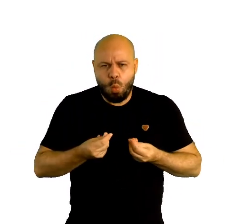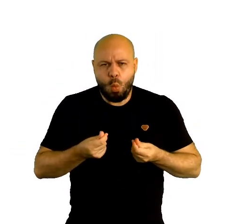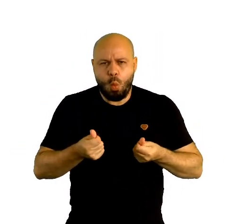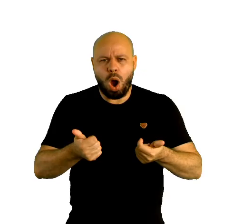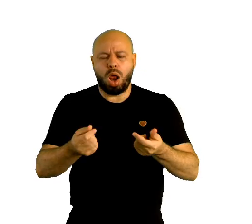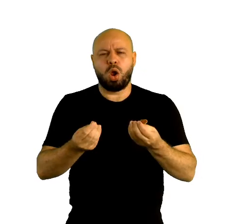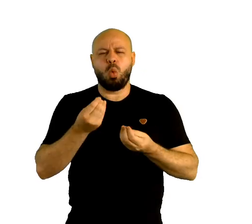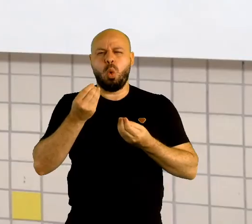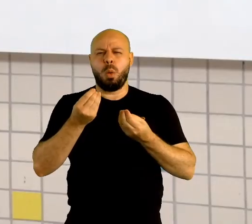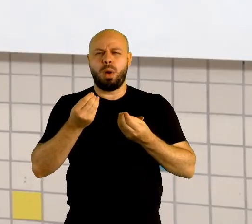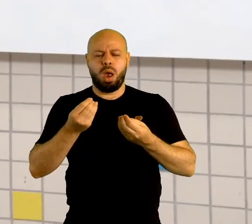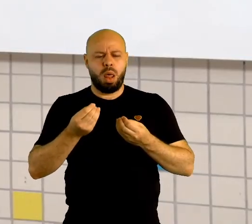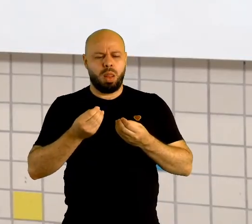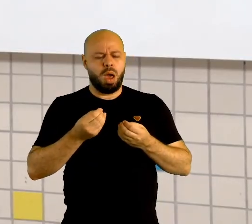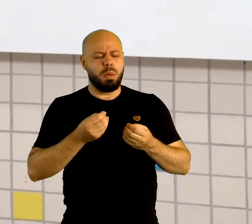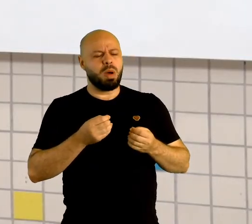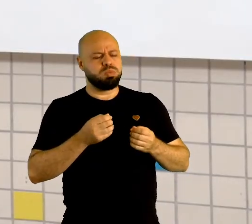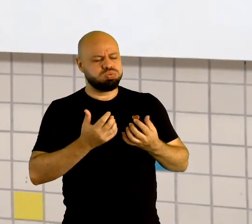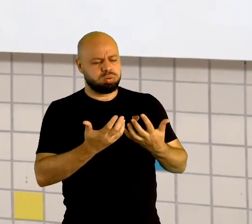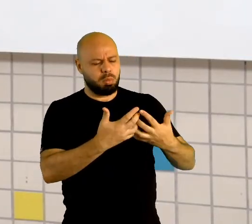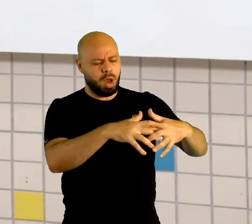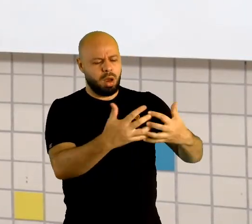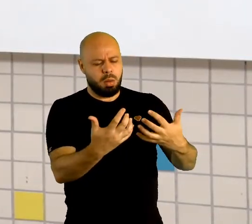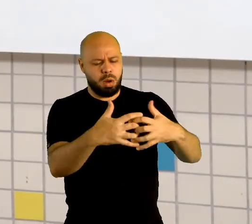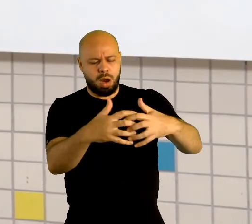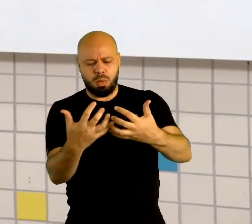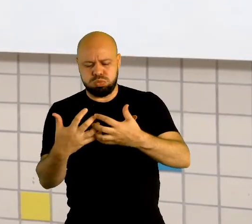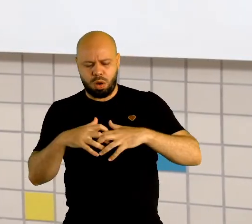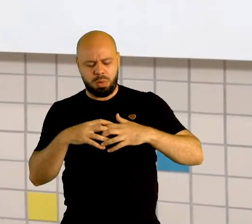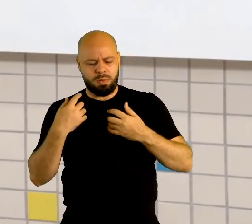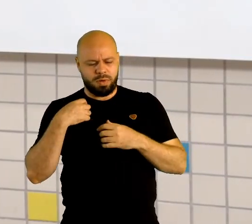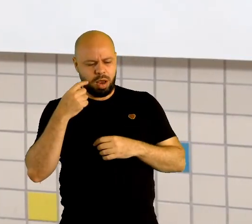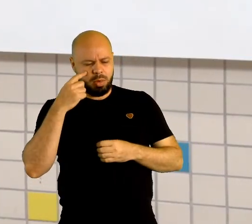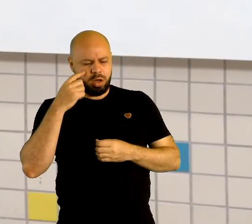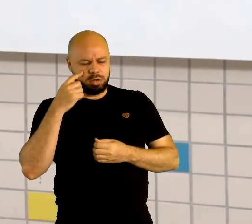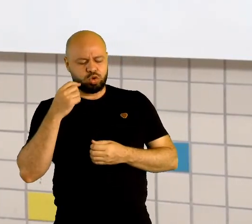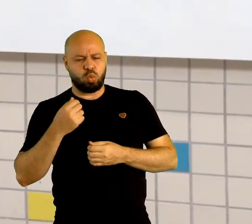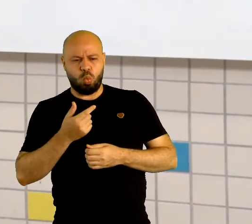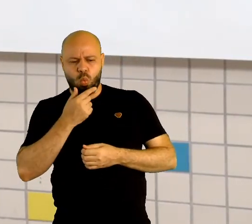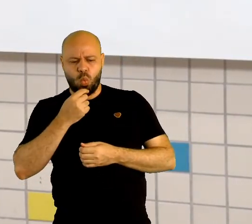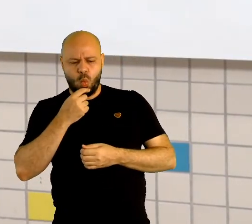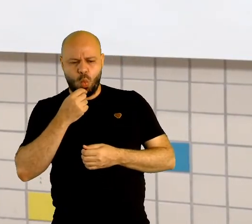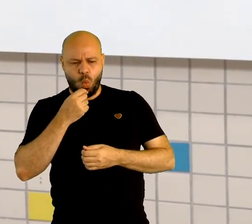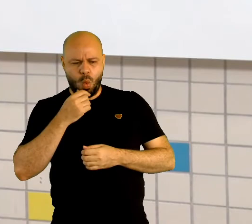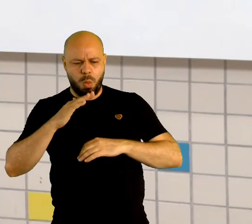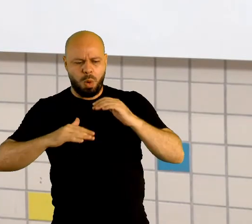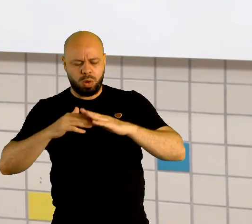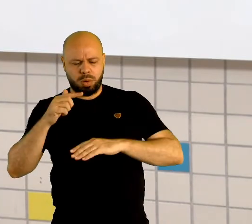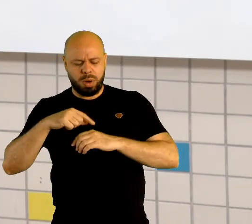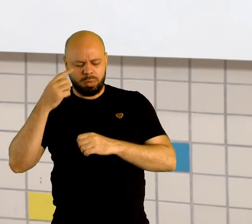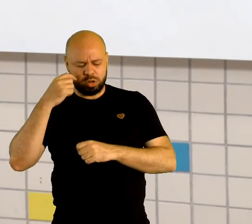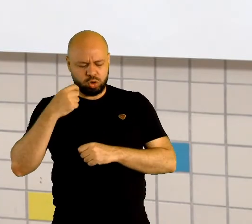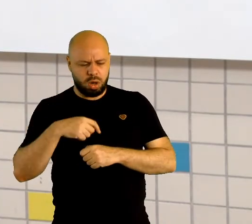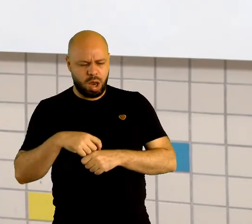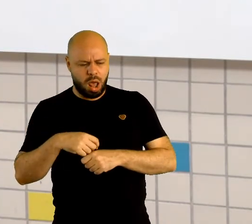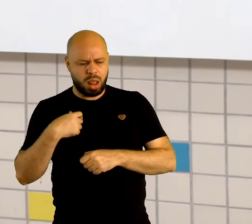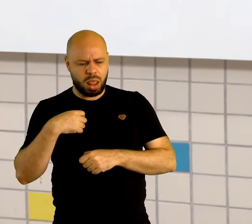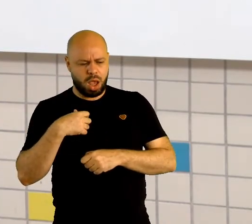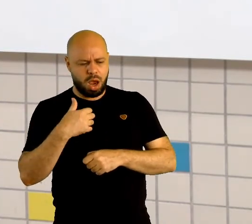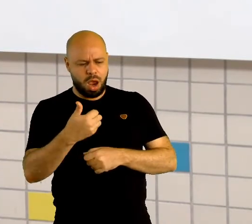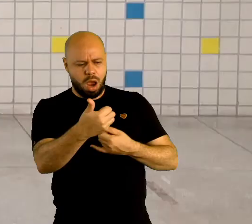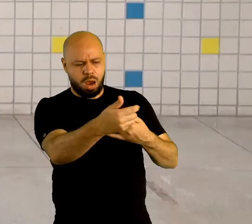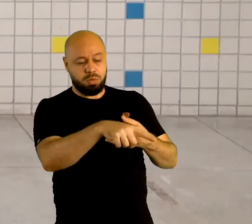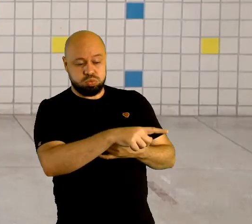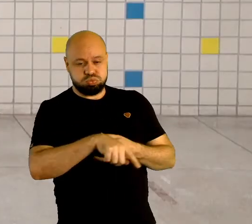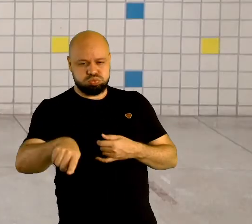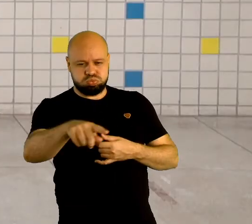ali em atividade. Com essas informações, o agricultor ele pode tomar decisões sobre a sua produção com muito mais tranquilidade, não